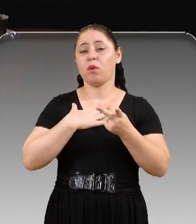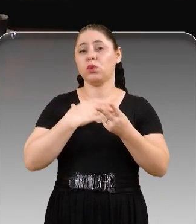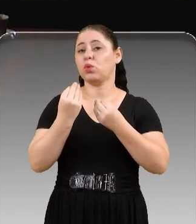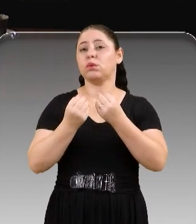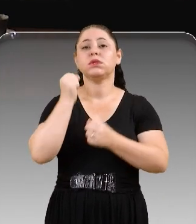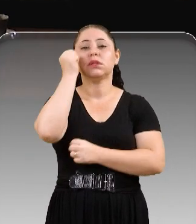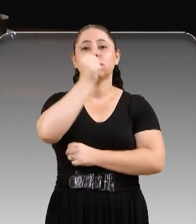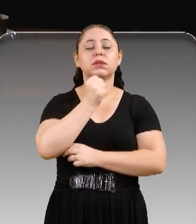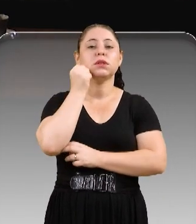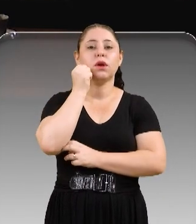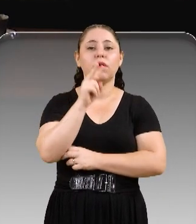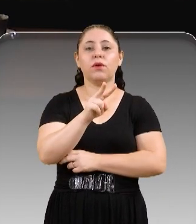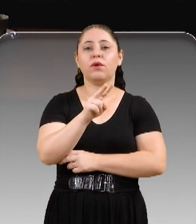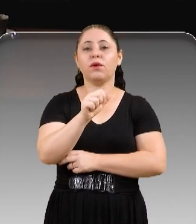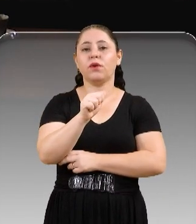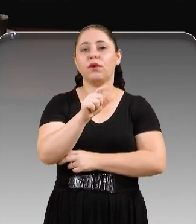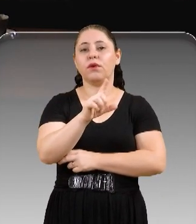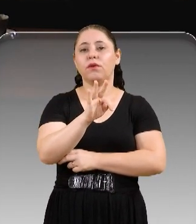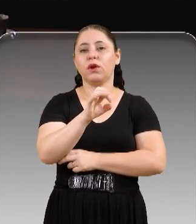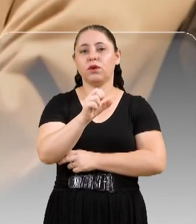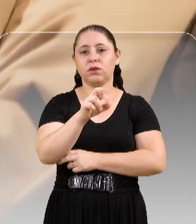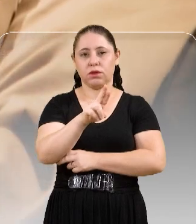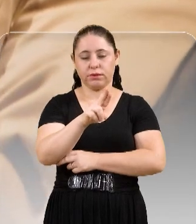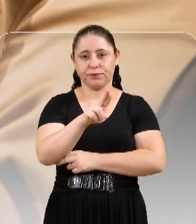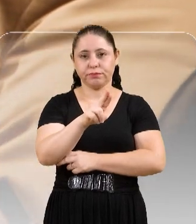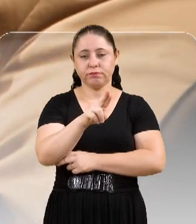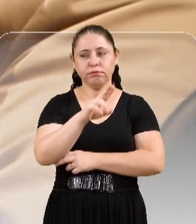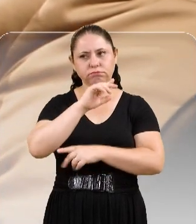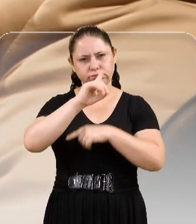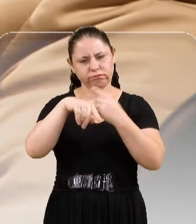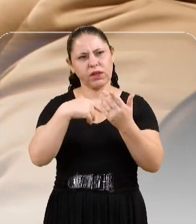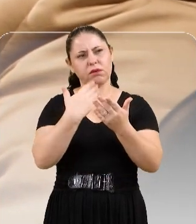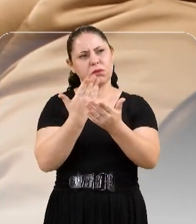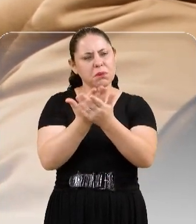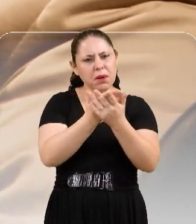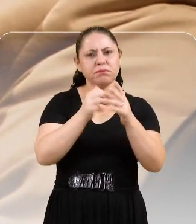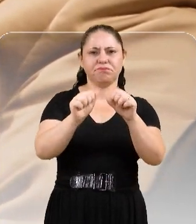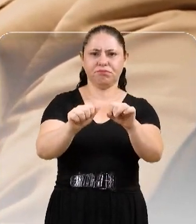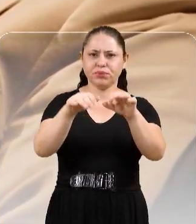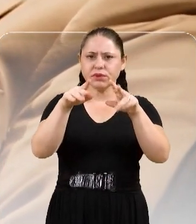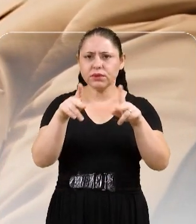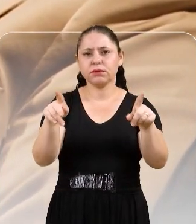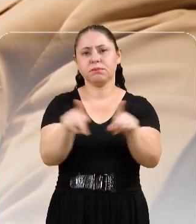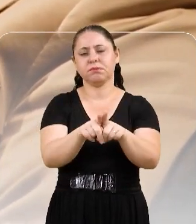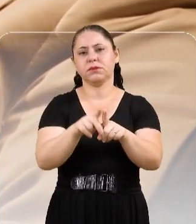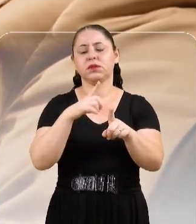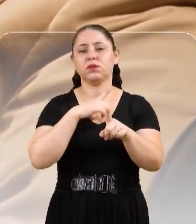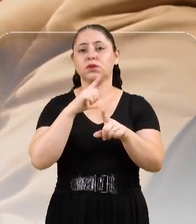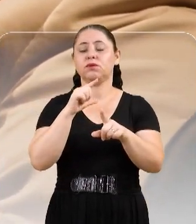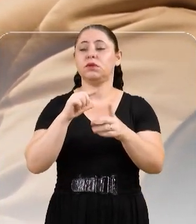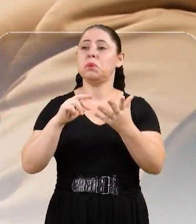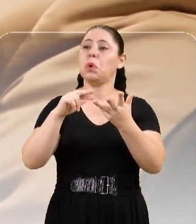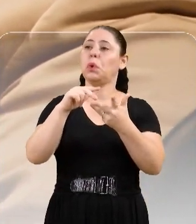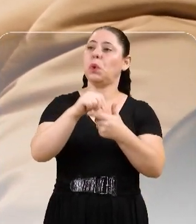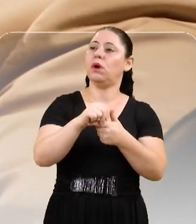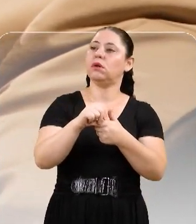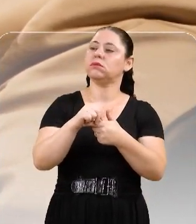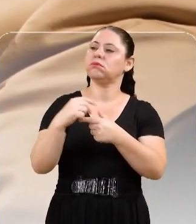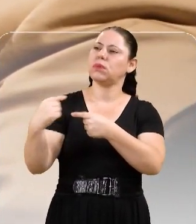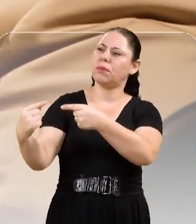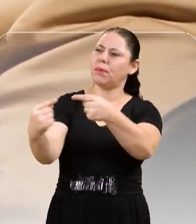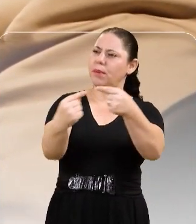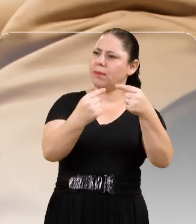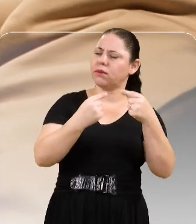direto através do senador Walter Pereira. E ali, depois de diversas audiências públicas e oitiva de diversos